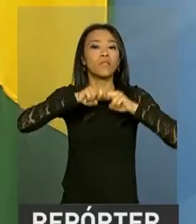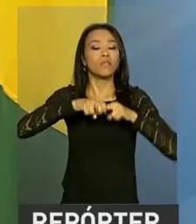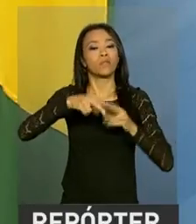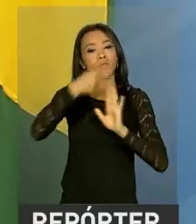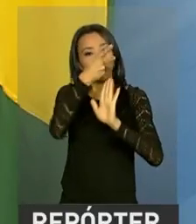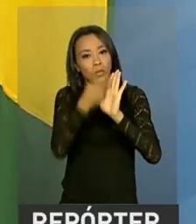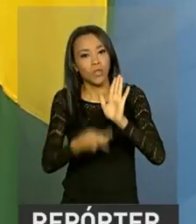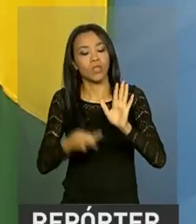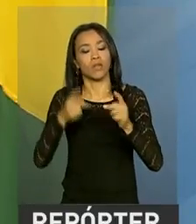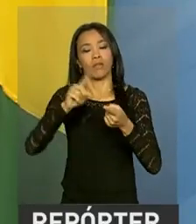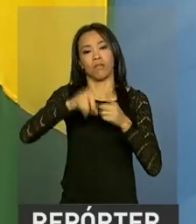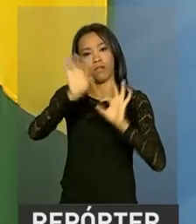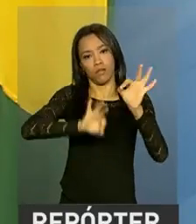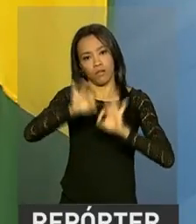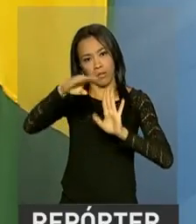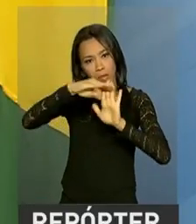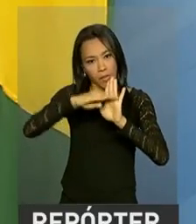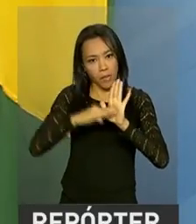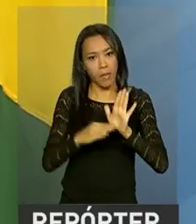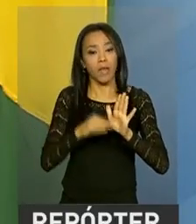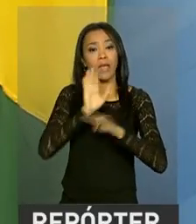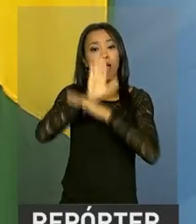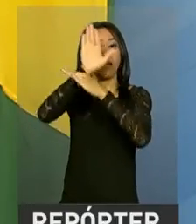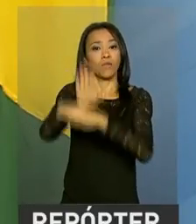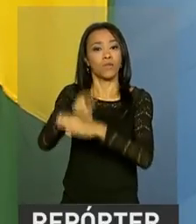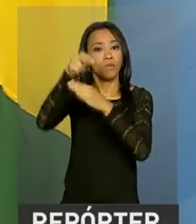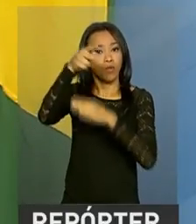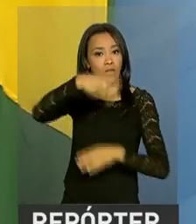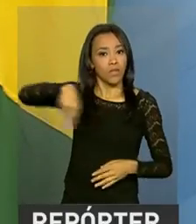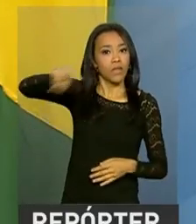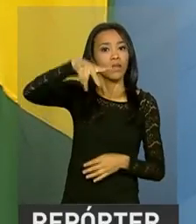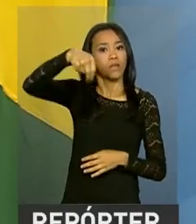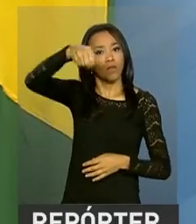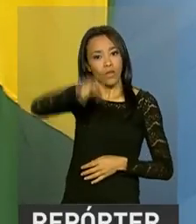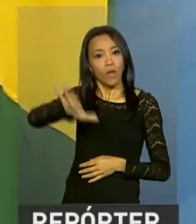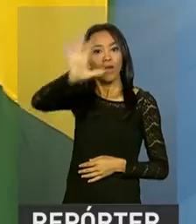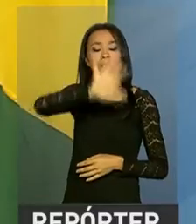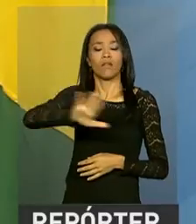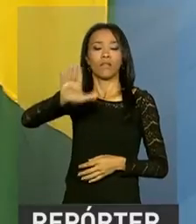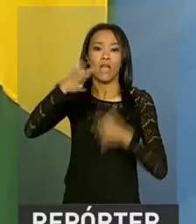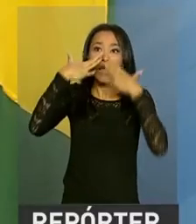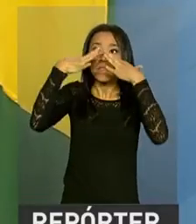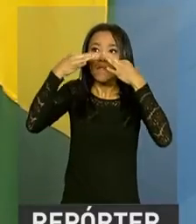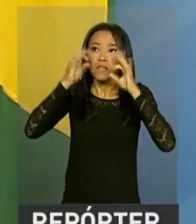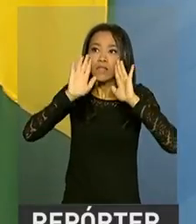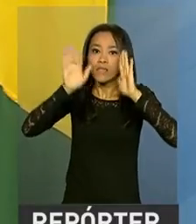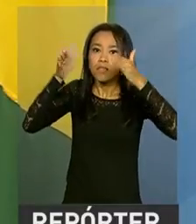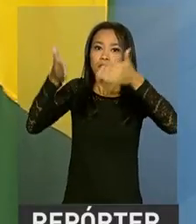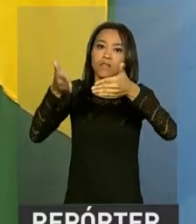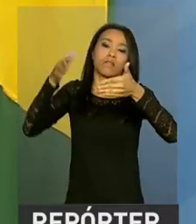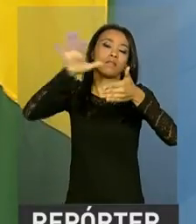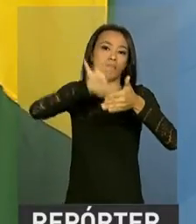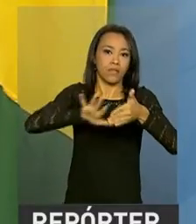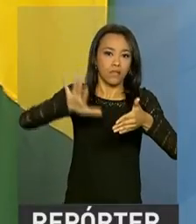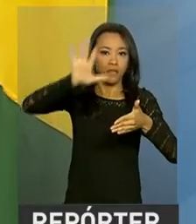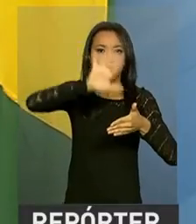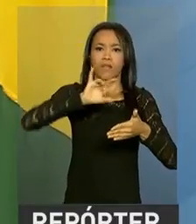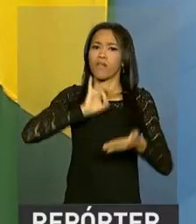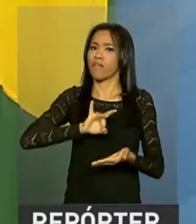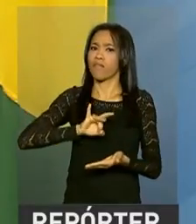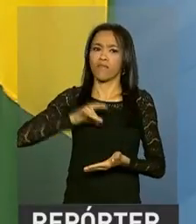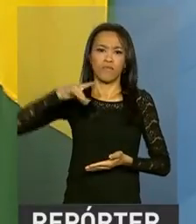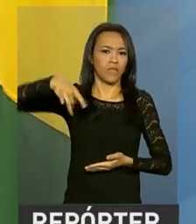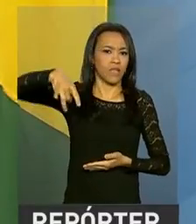iniciativas que beneficiam a população nordestina tem recebido atenção prioritária das autoridades nos vários